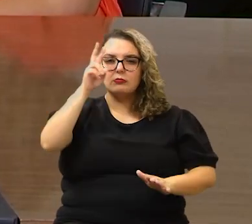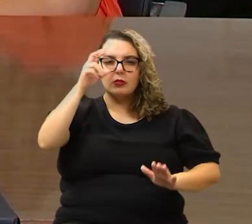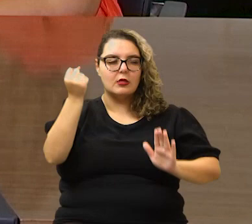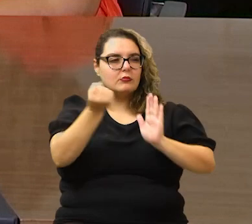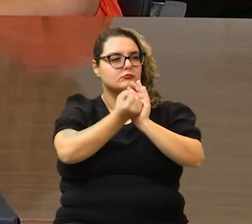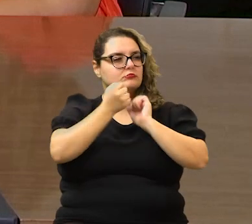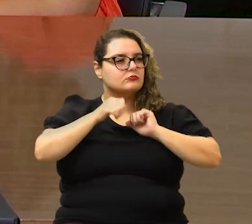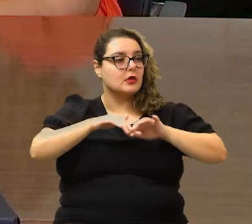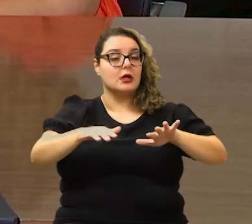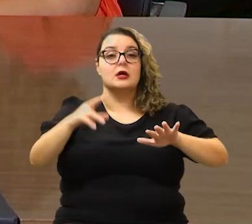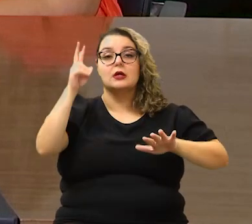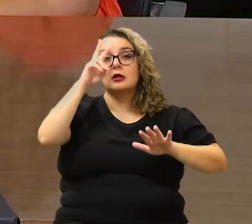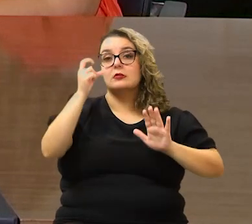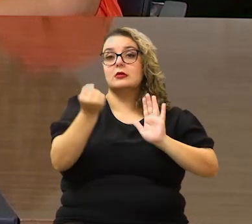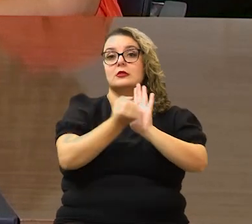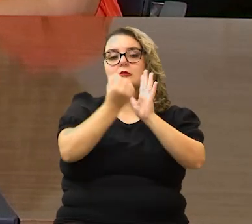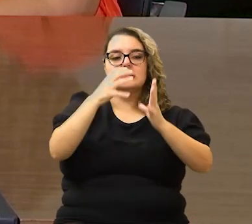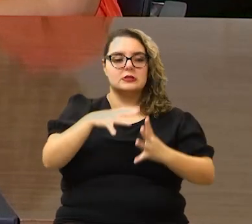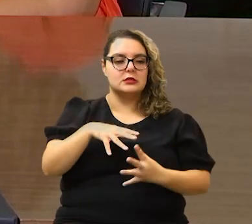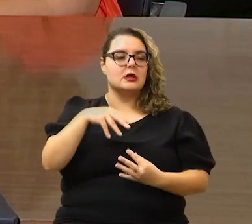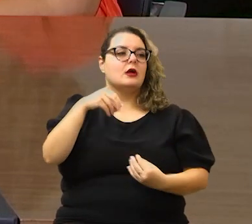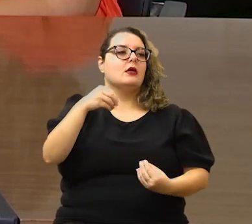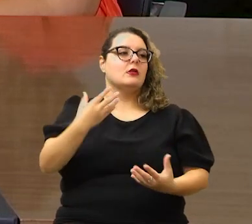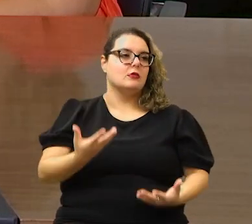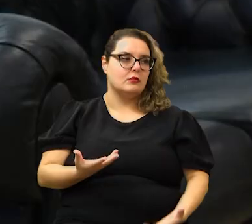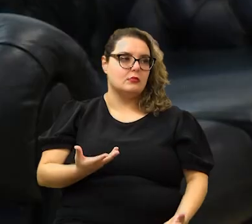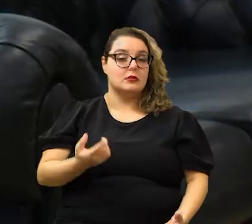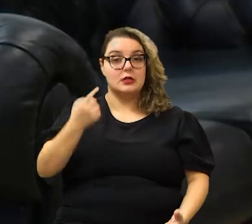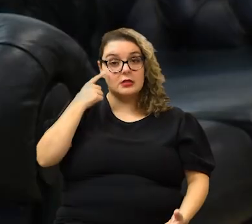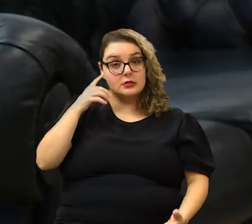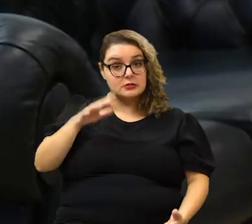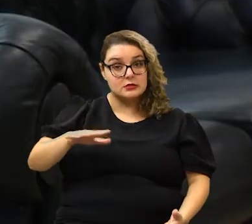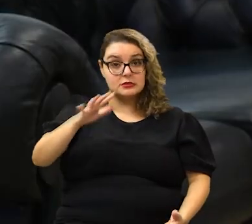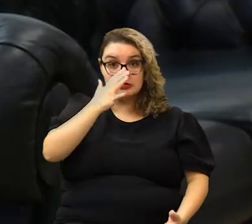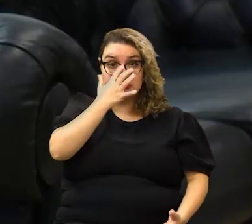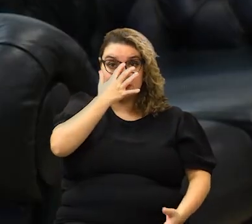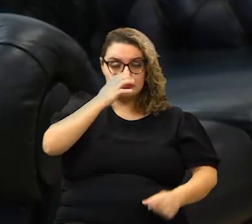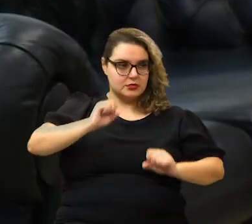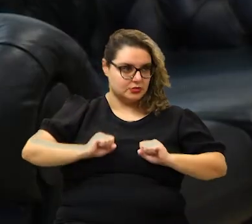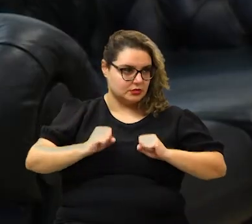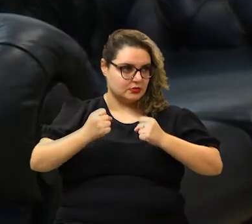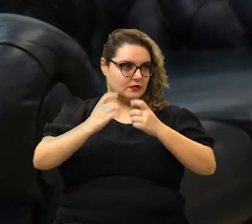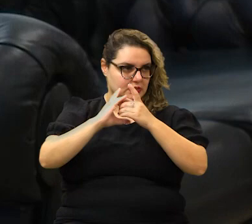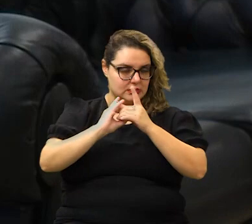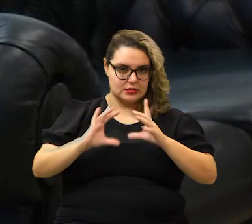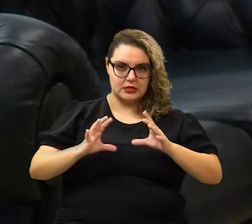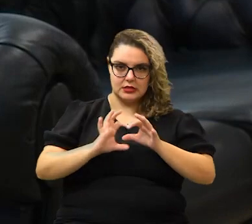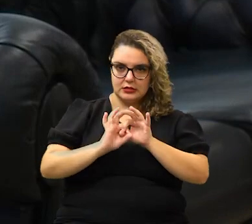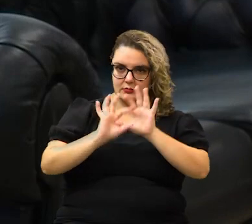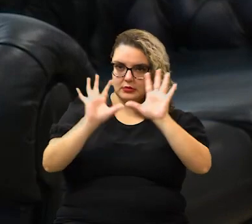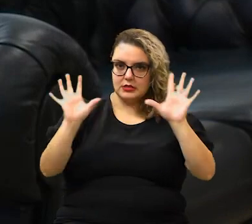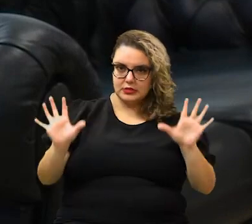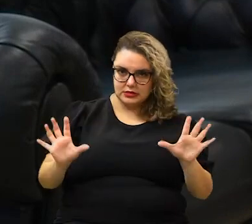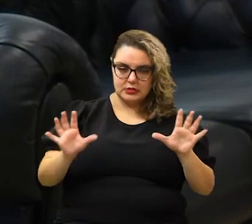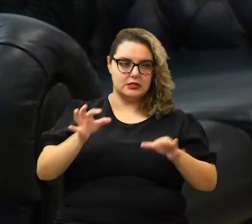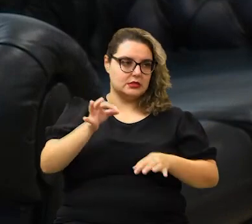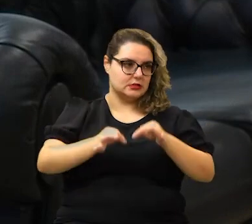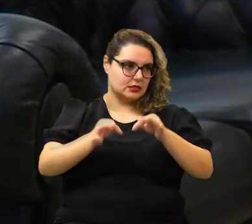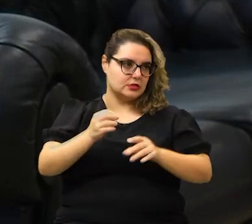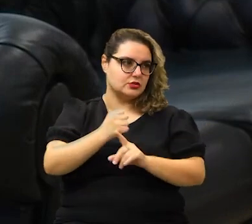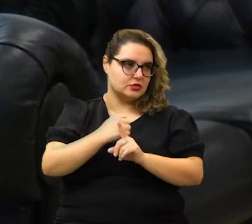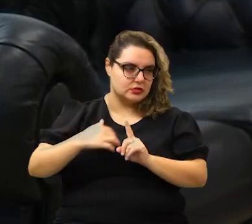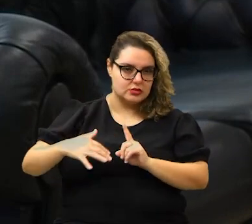deixaram um legado. E esse legado é esse espírito, esse ideal de defesa da democracia, da liberdade e